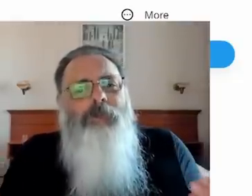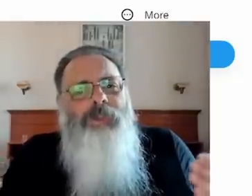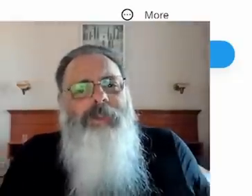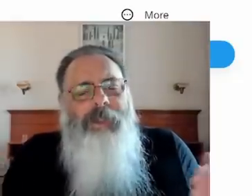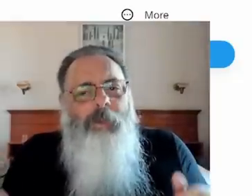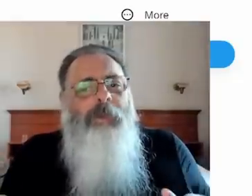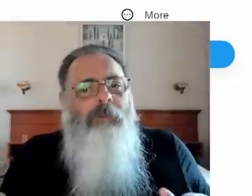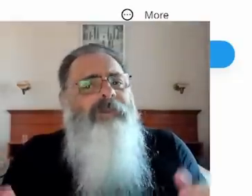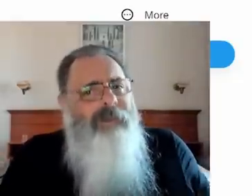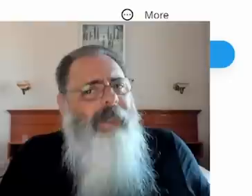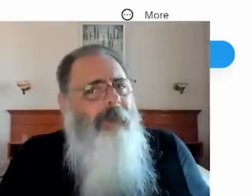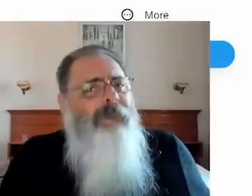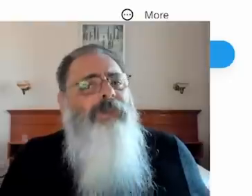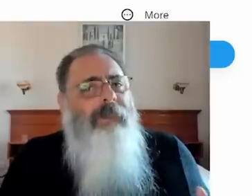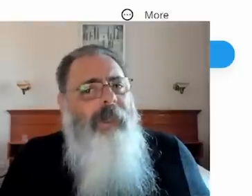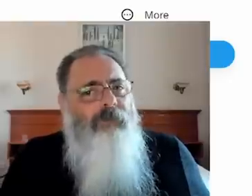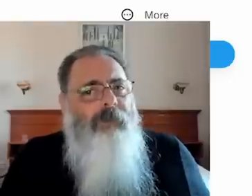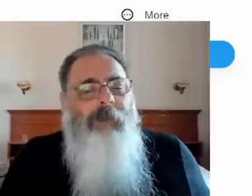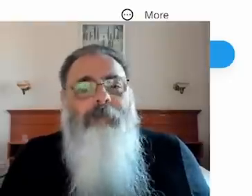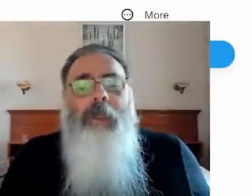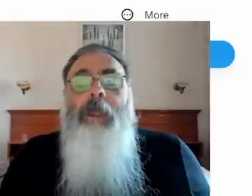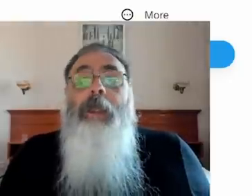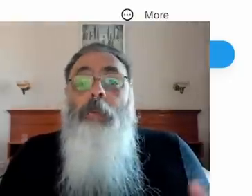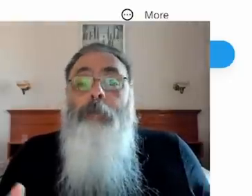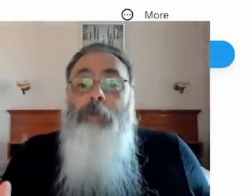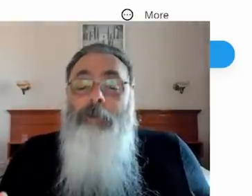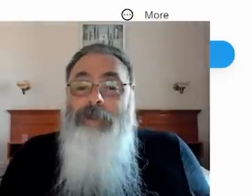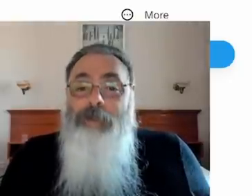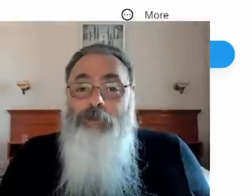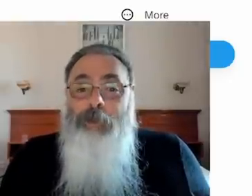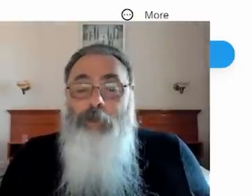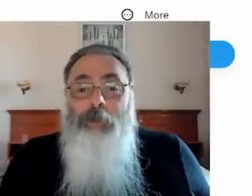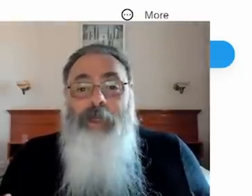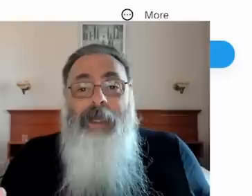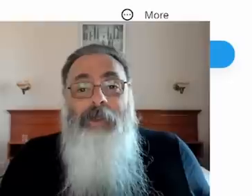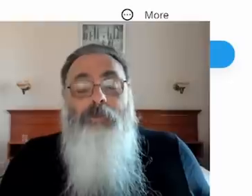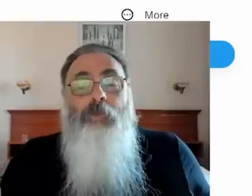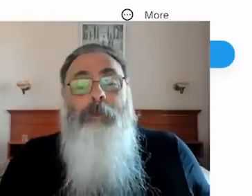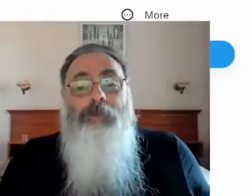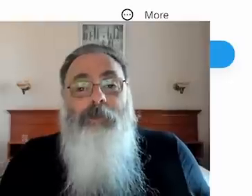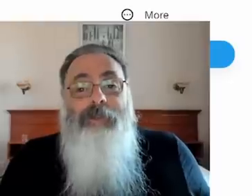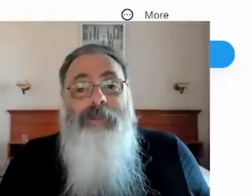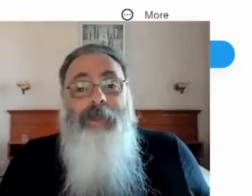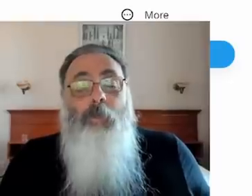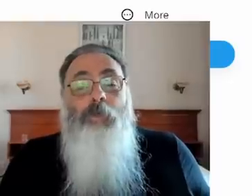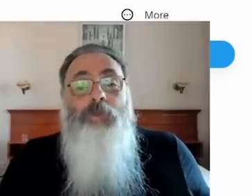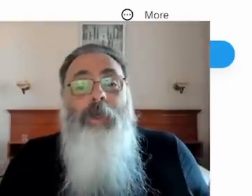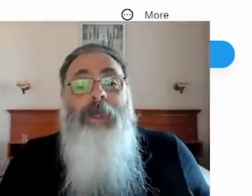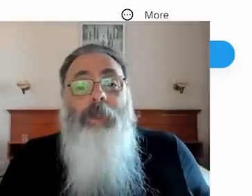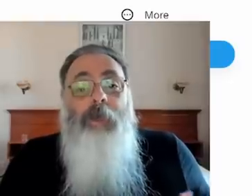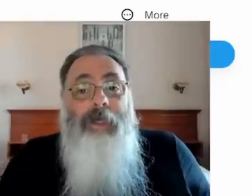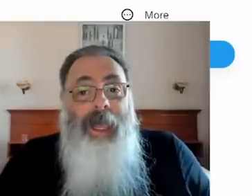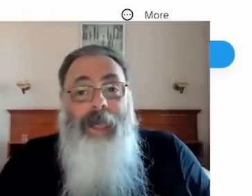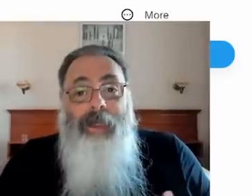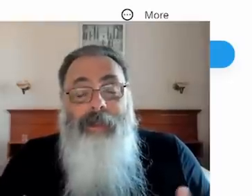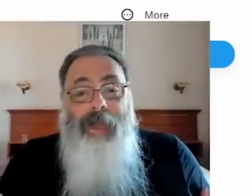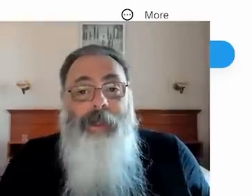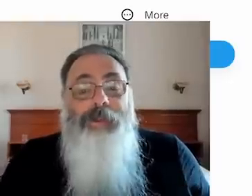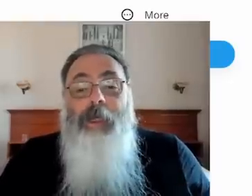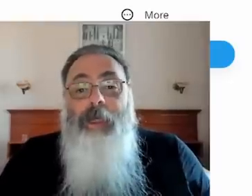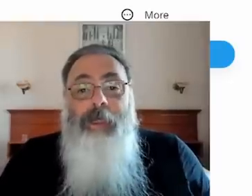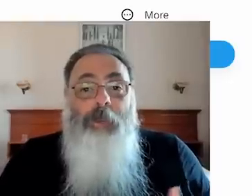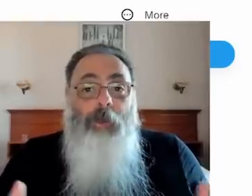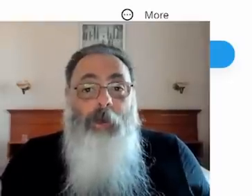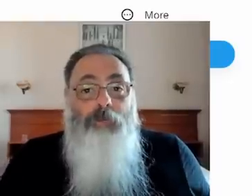que não teve Muitas pessoas dizem que não teve se certamente teve né e o problema dessa história toda é isso o pessoal da esquerda continua querendo criar